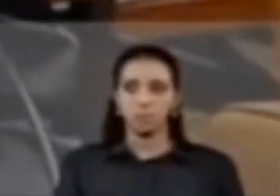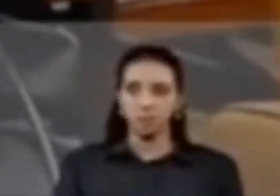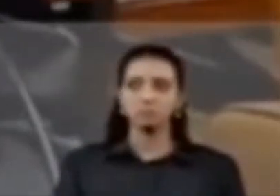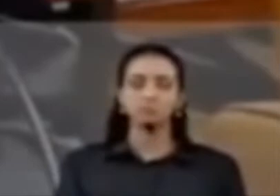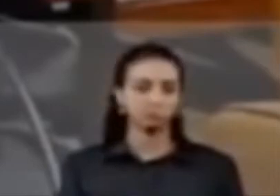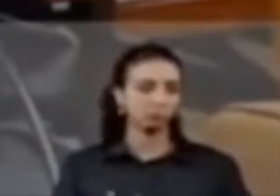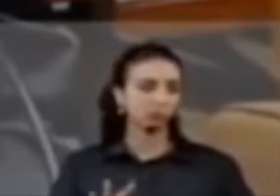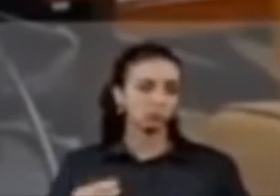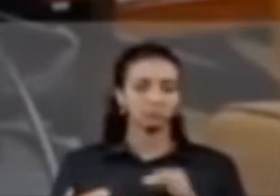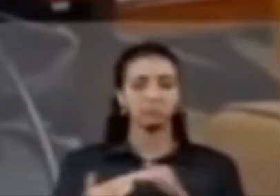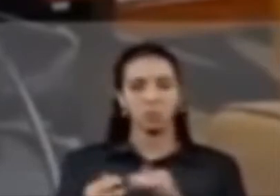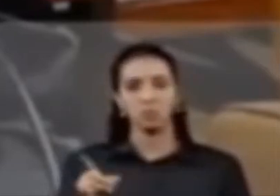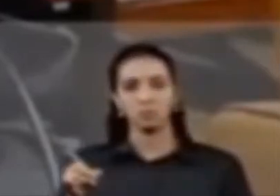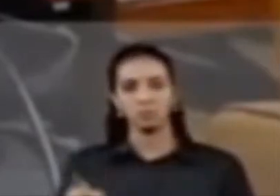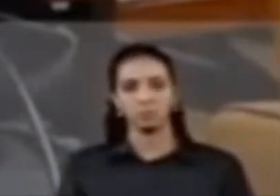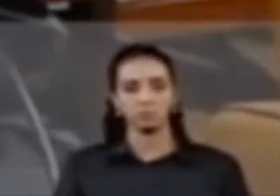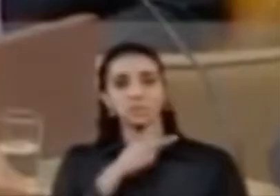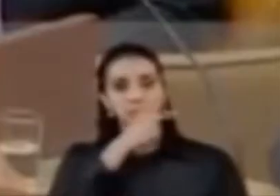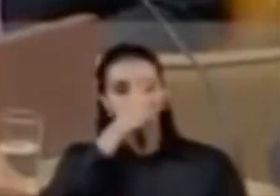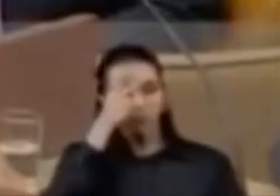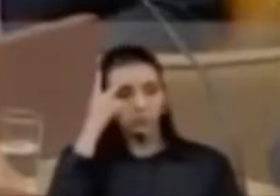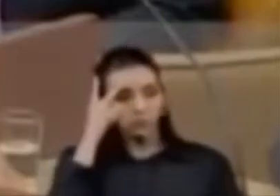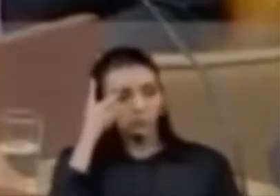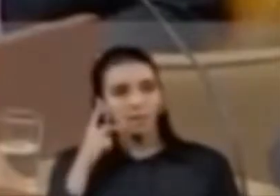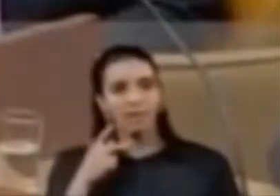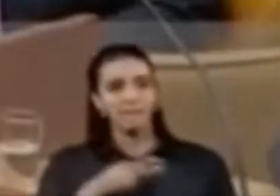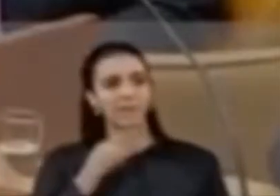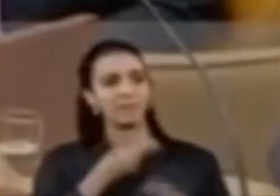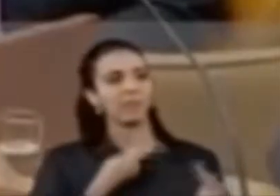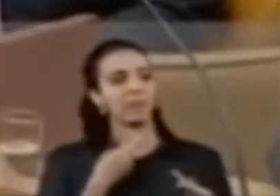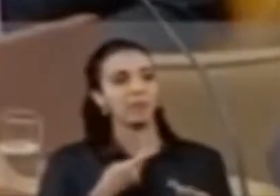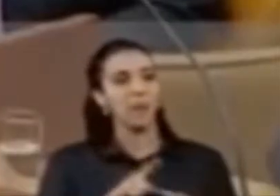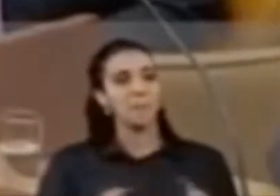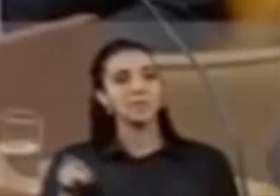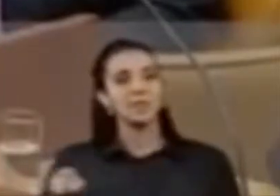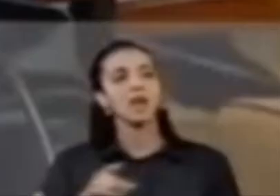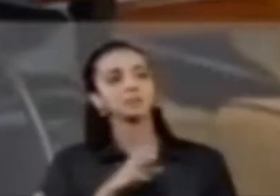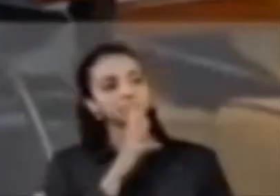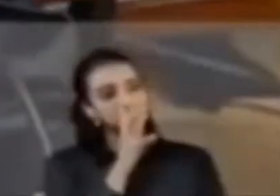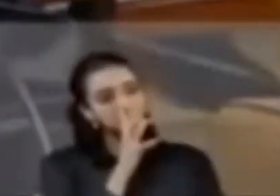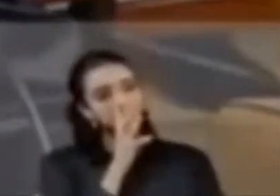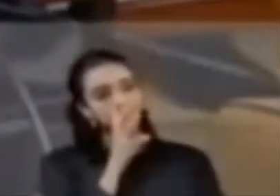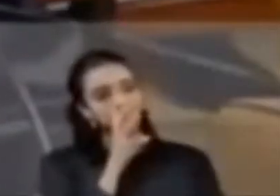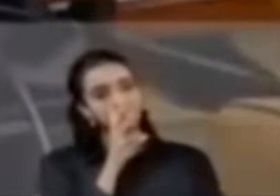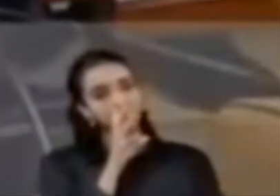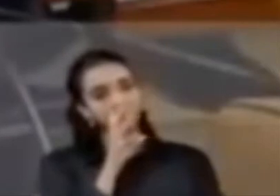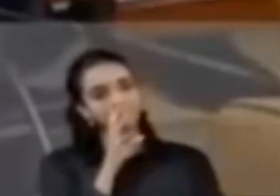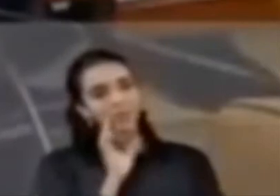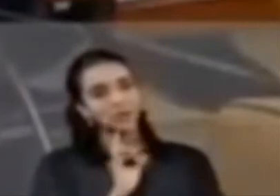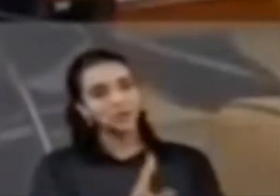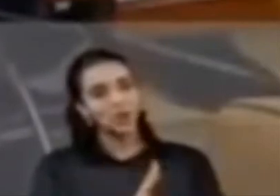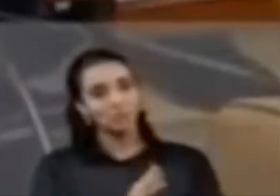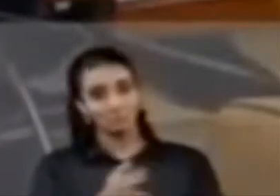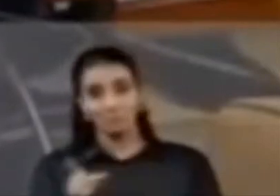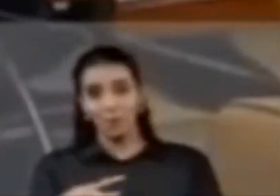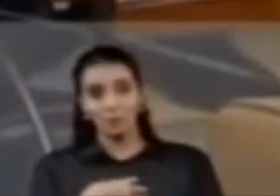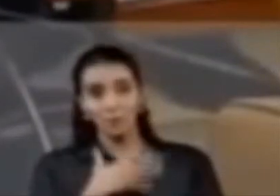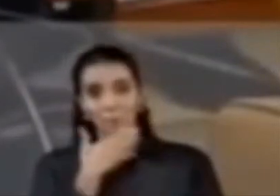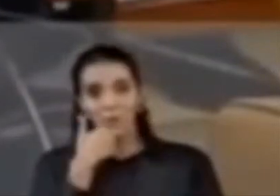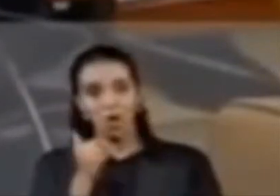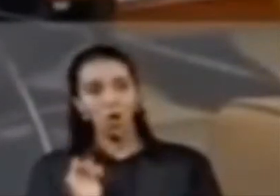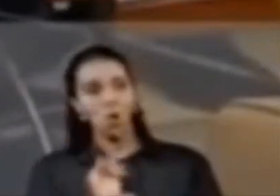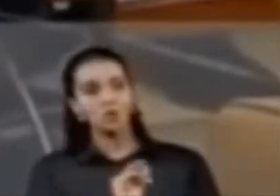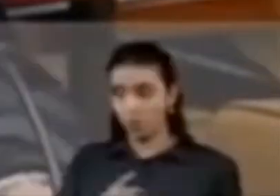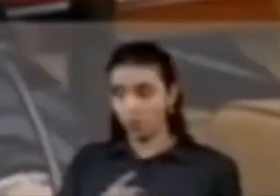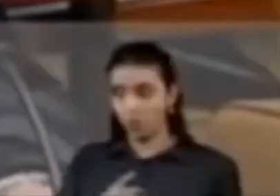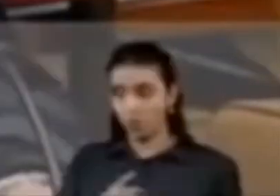Roberto Barroso traçou o histórico de vida de Dias Toffoli e seu trabalho para a consolidação e construção de uma sociedade